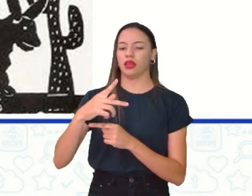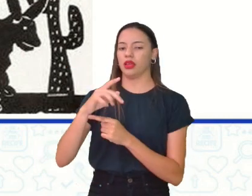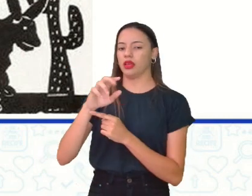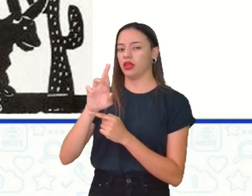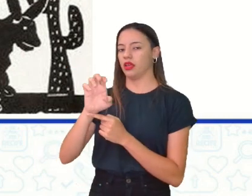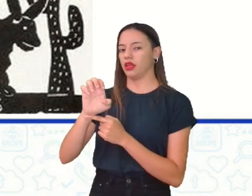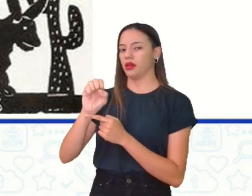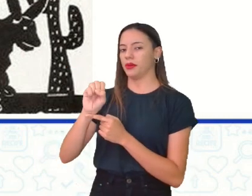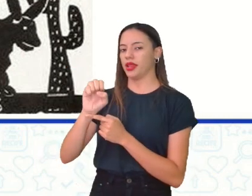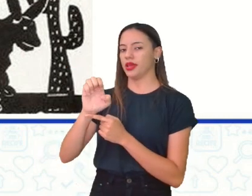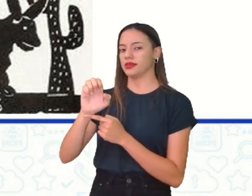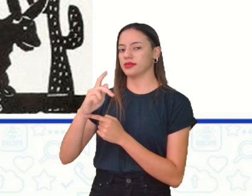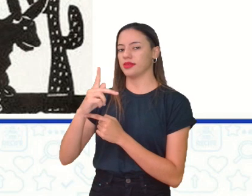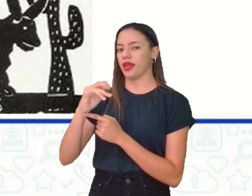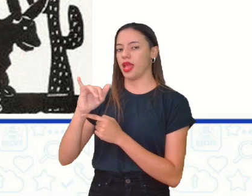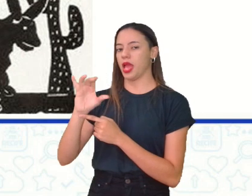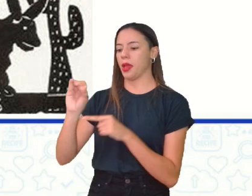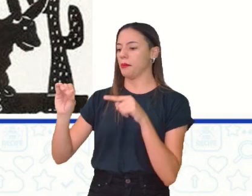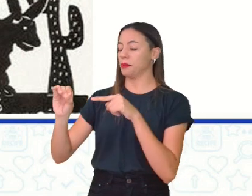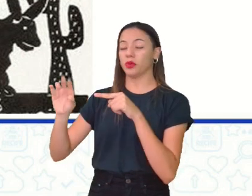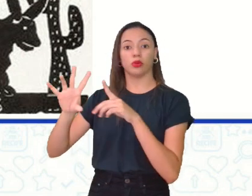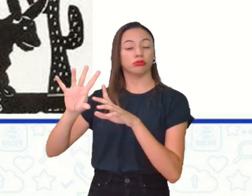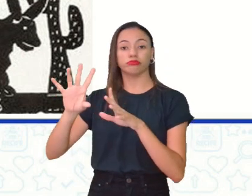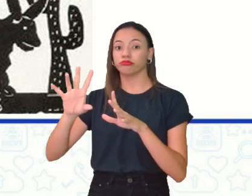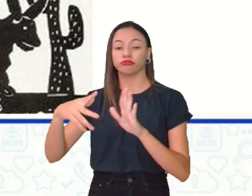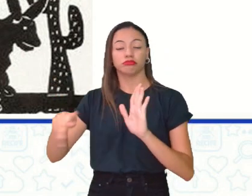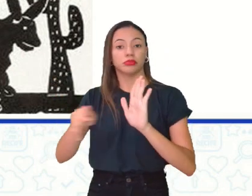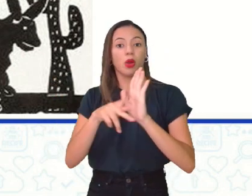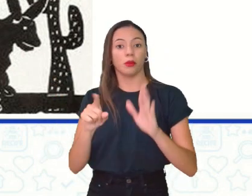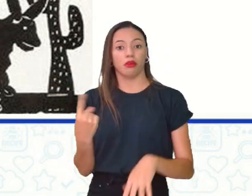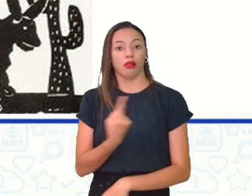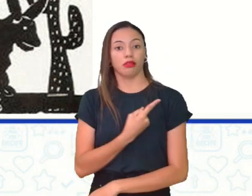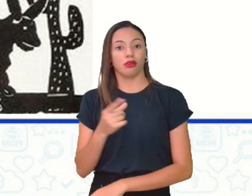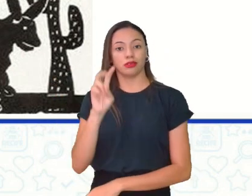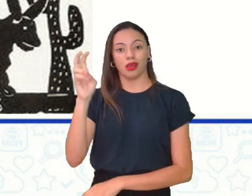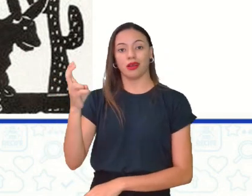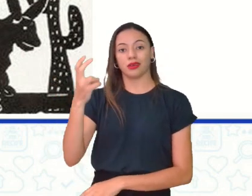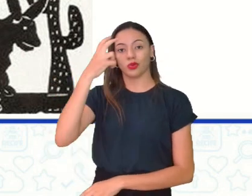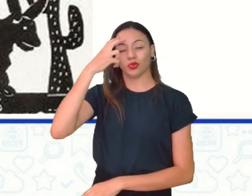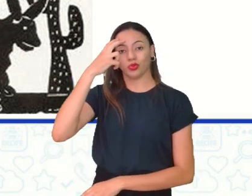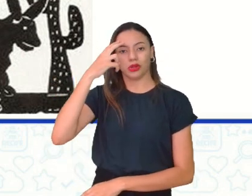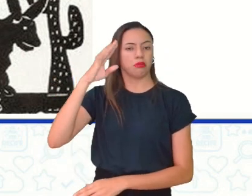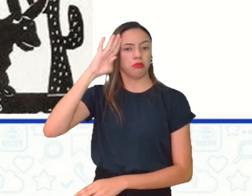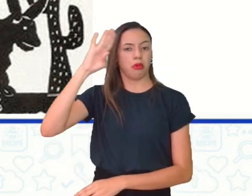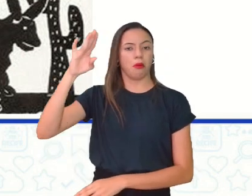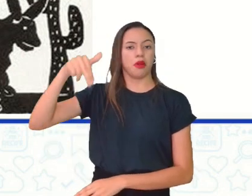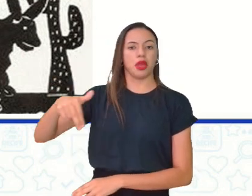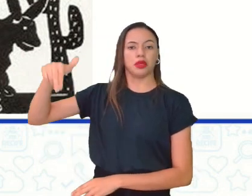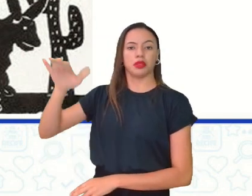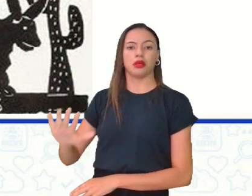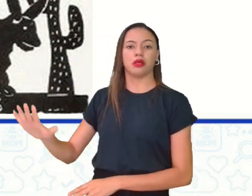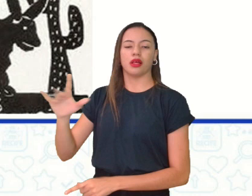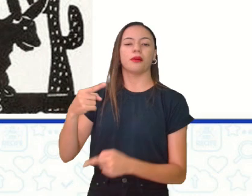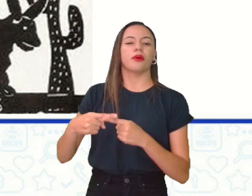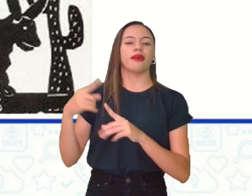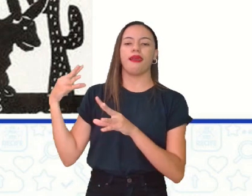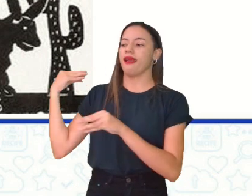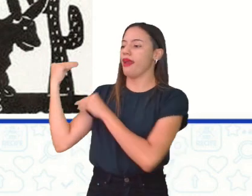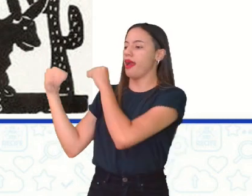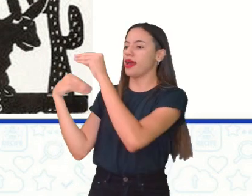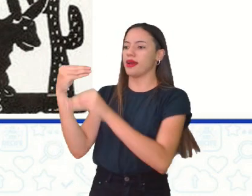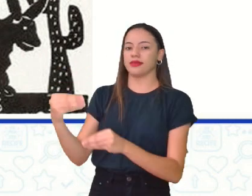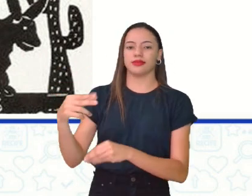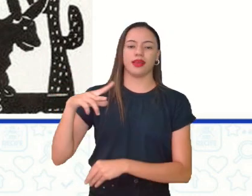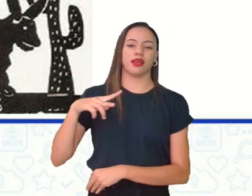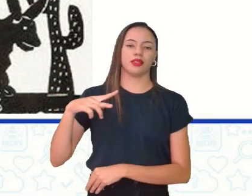presépio, que é parte da nossa cultura, principalmente no Nordeste do Brasil, que é uma herança que foi trazida pelos portugueses,